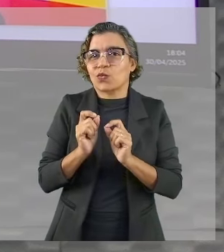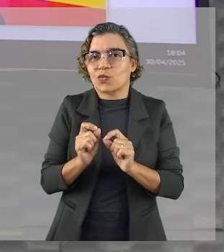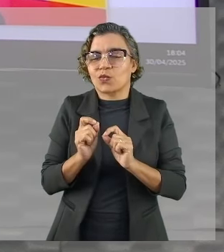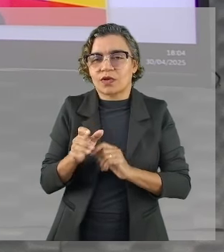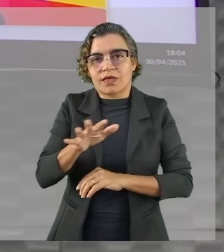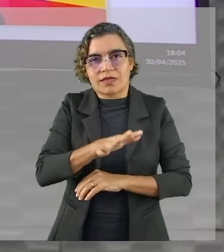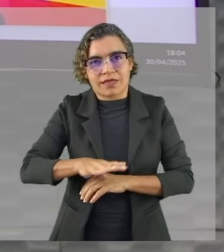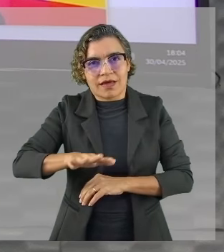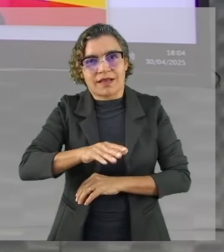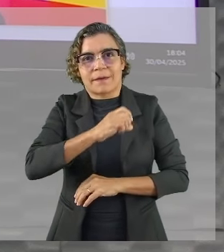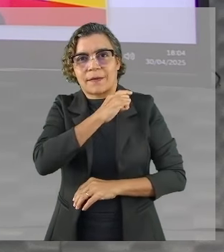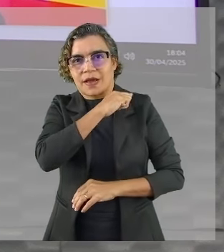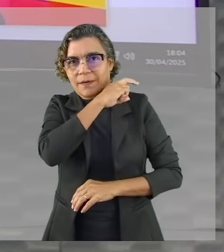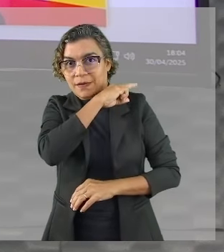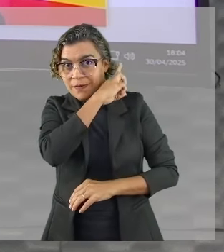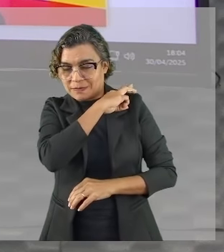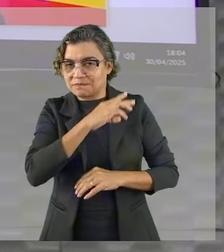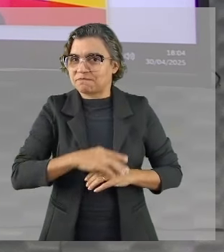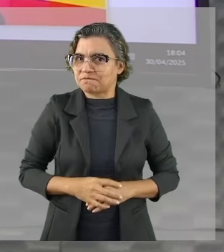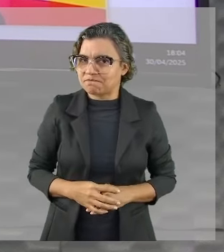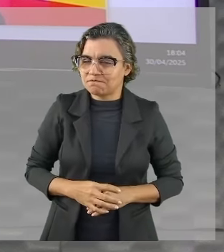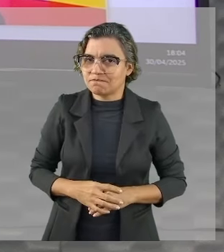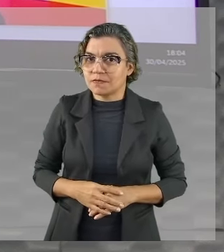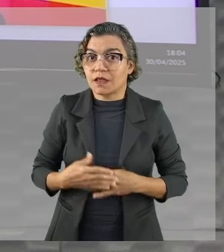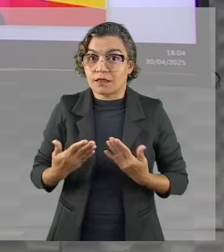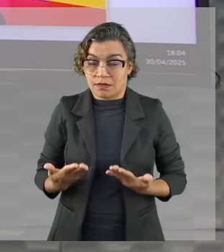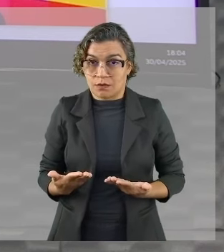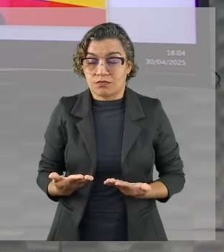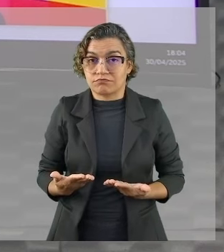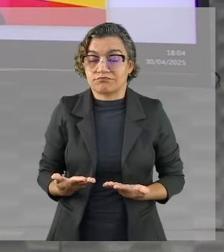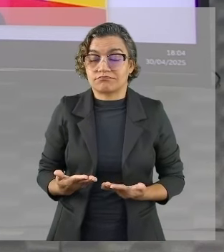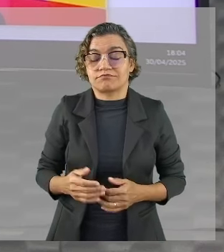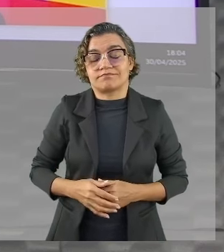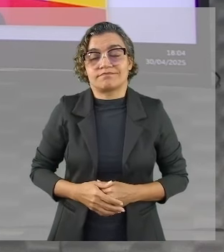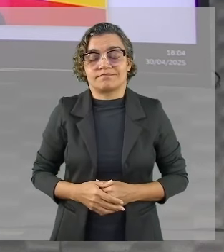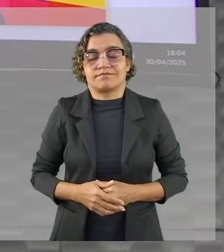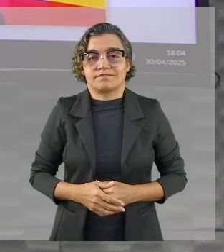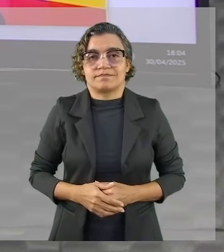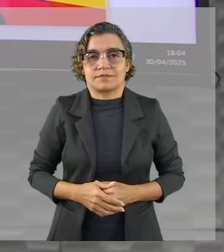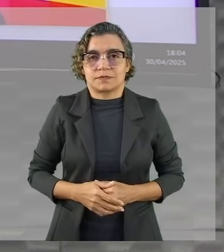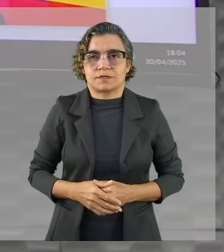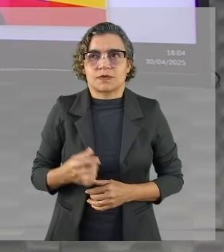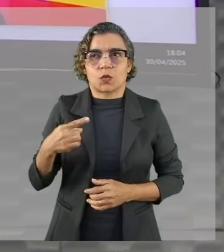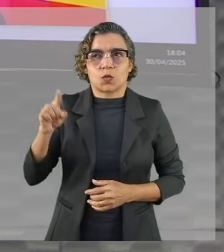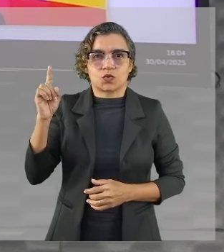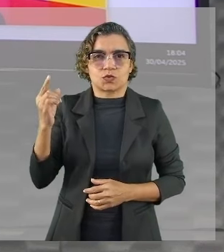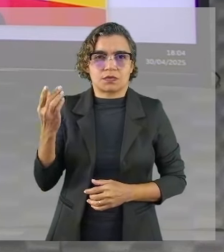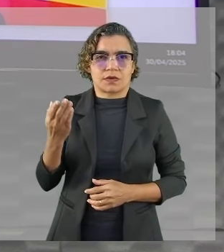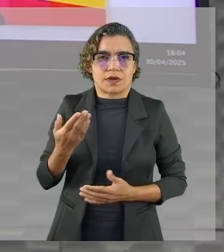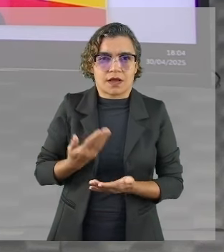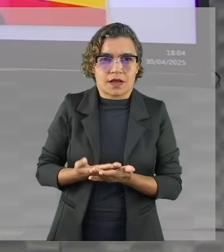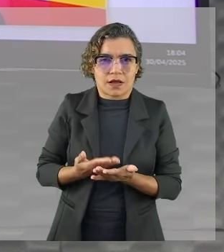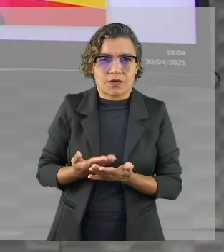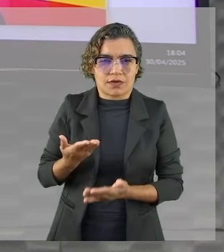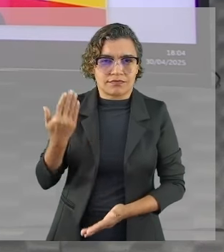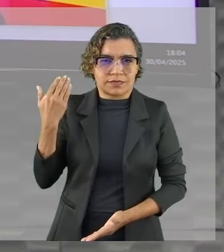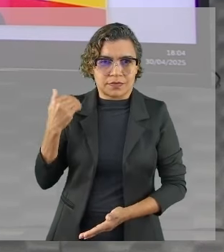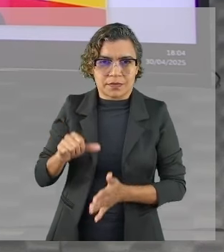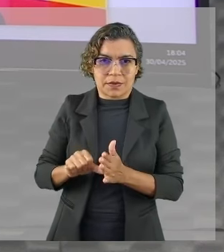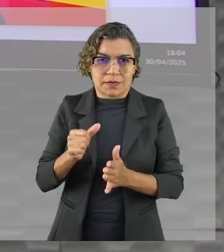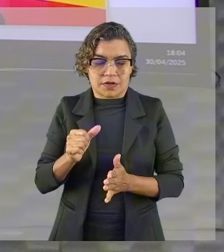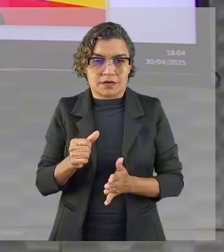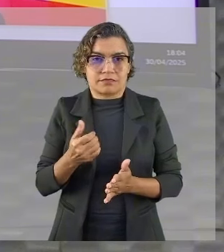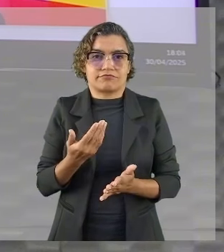todo o ensino médio, beleza? Então, pessoal, na última aula, na nossa primeira aula, nós